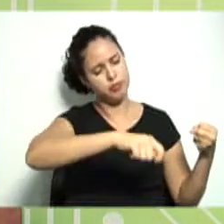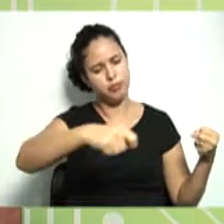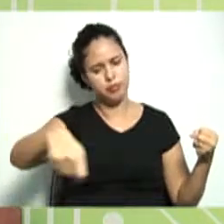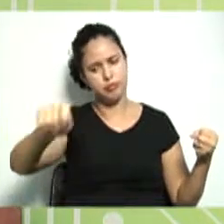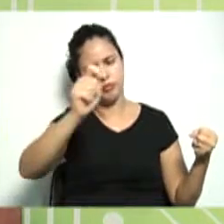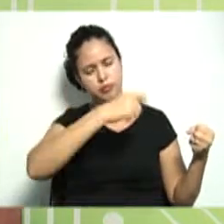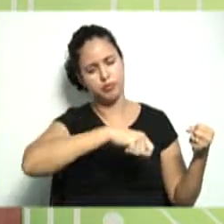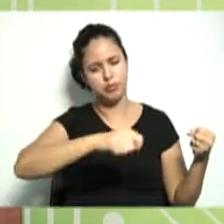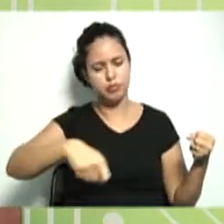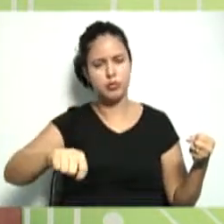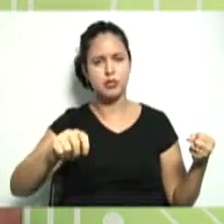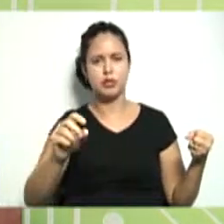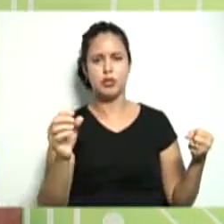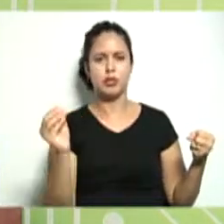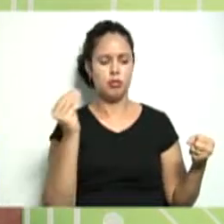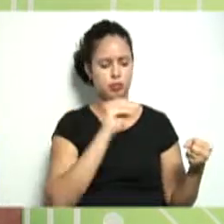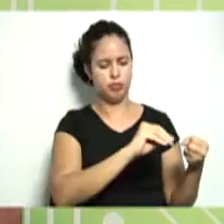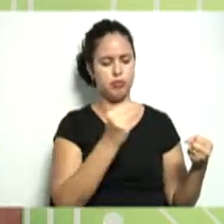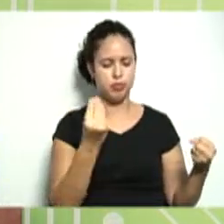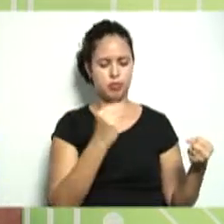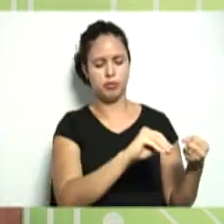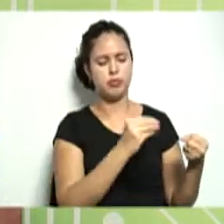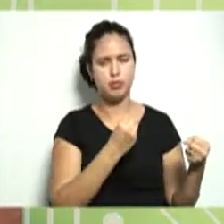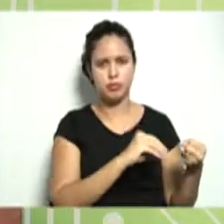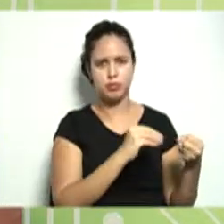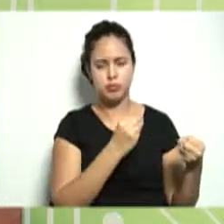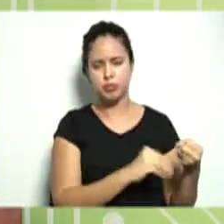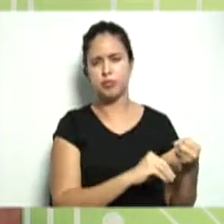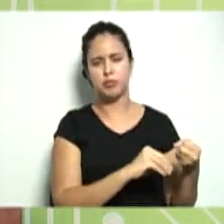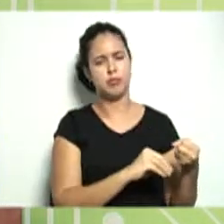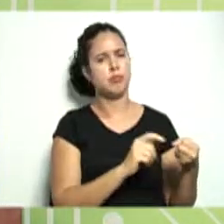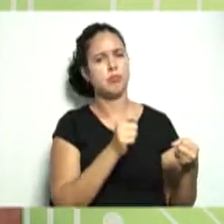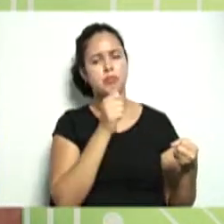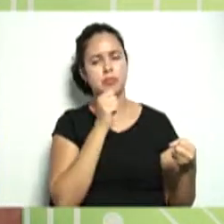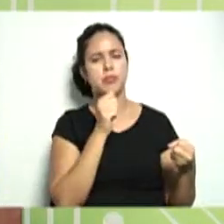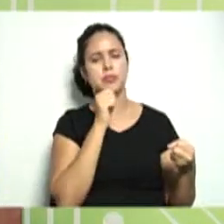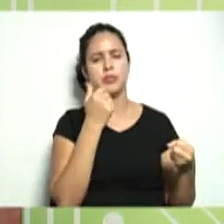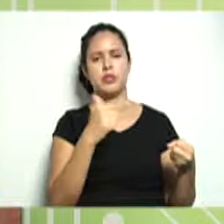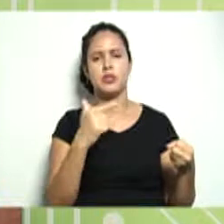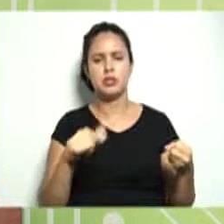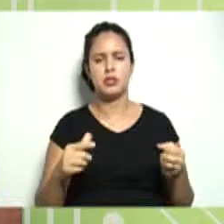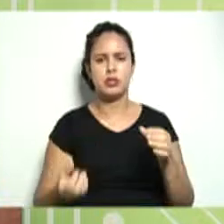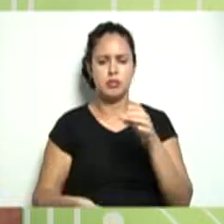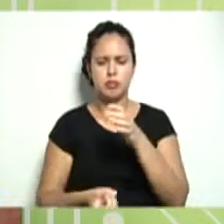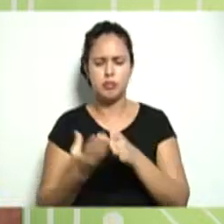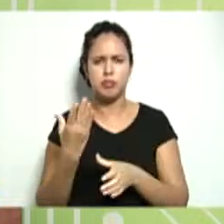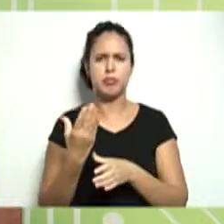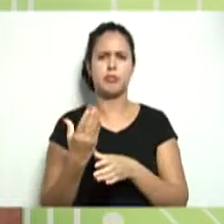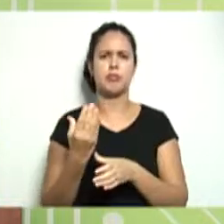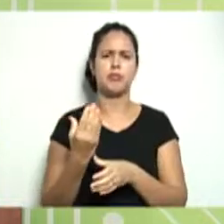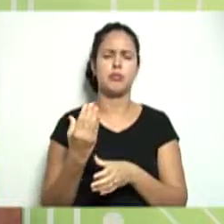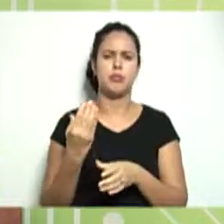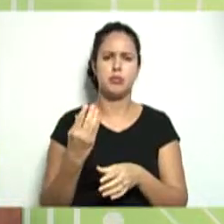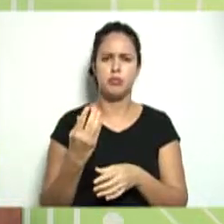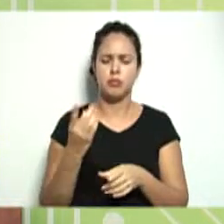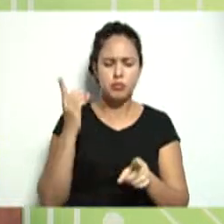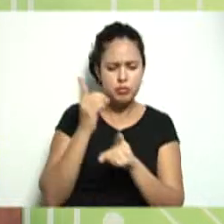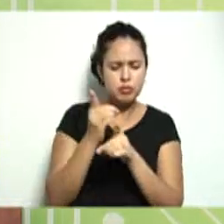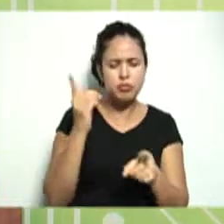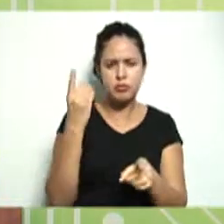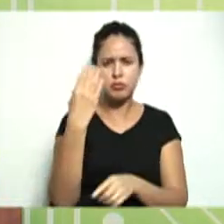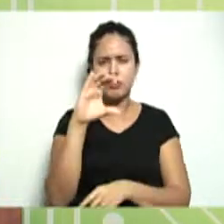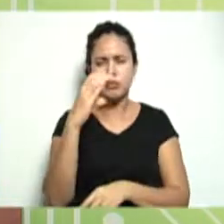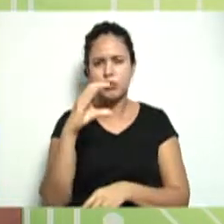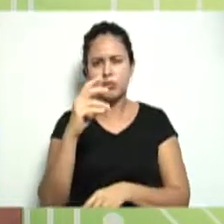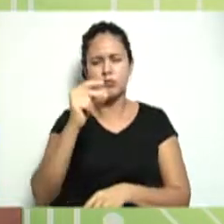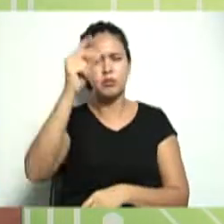histórias, registrando romances, registrando dados matemáticos, registrando descobertas científicas. Por quê? Porque para os